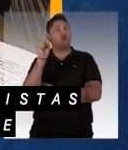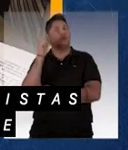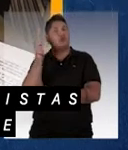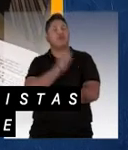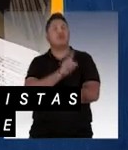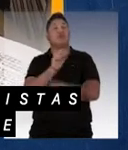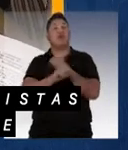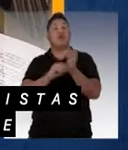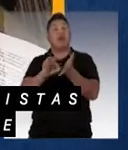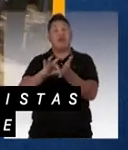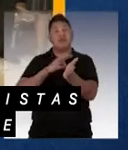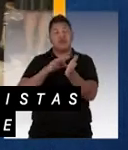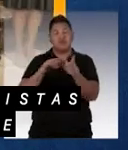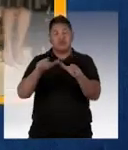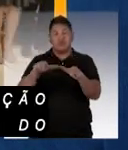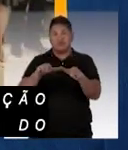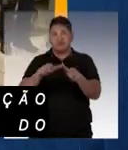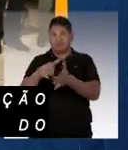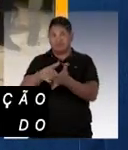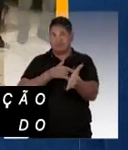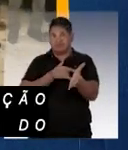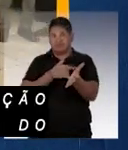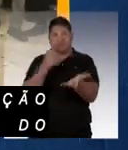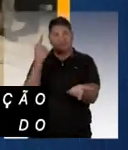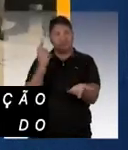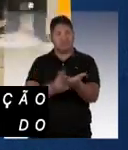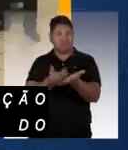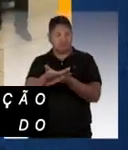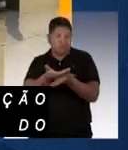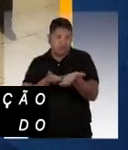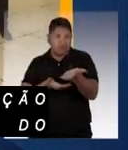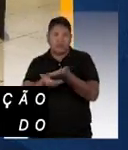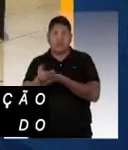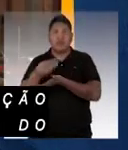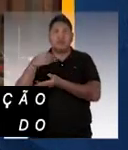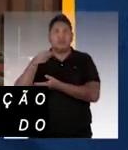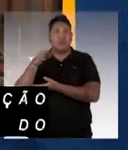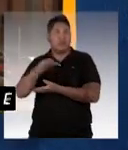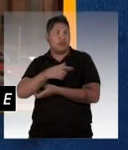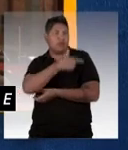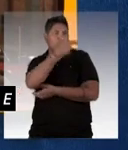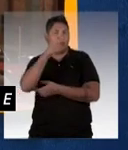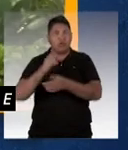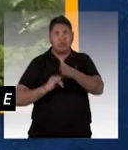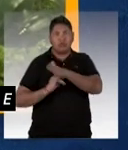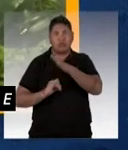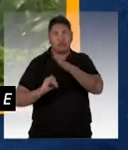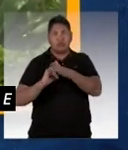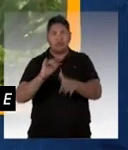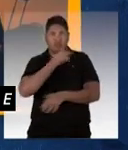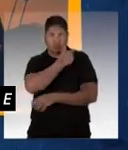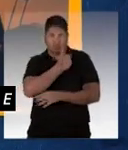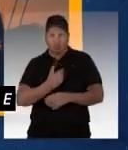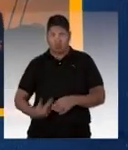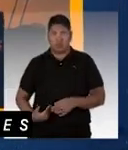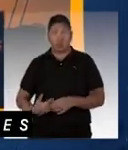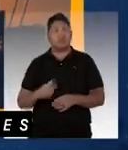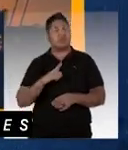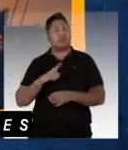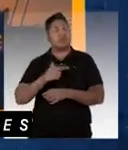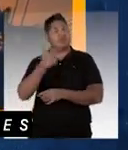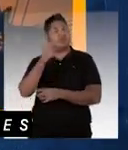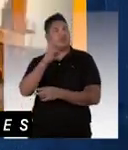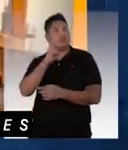últimas conquistas foi a assinatura de um acordo de cooperação entre o MPT e órgãos do governo federal, que abrange mais de 20